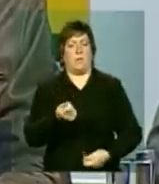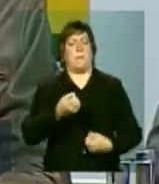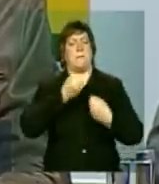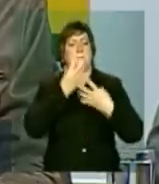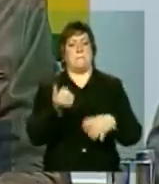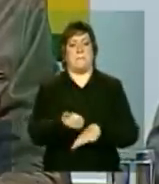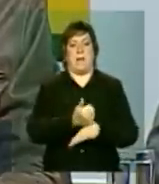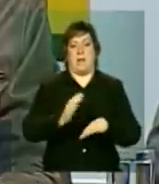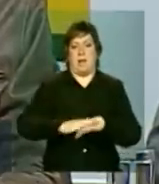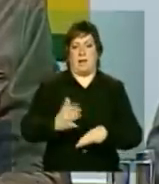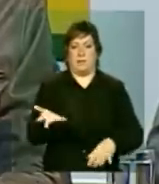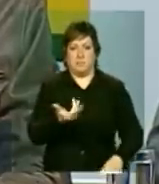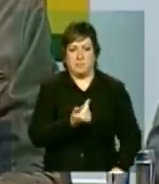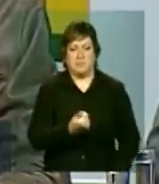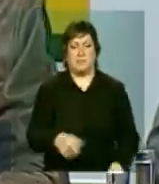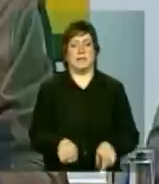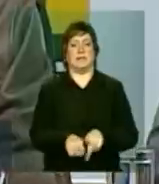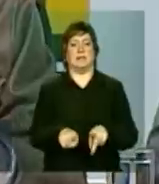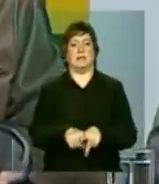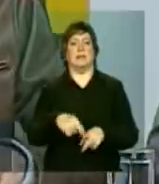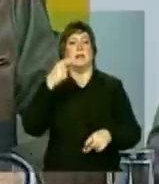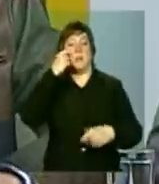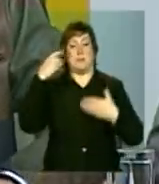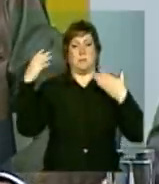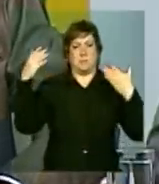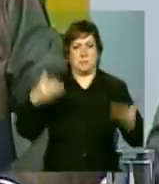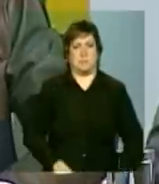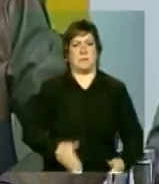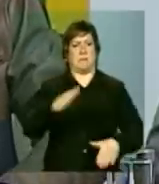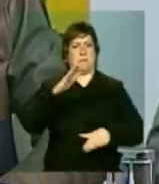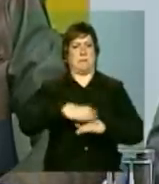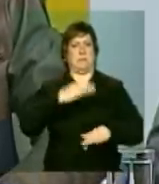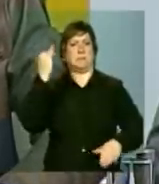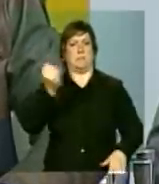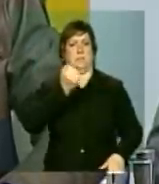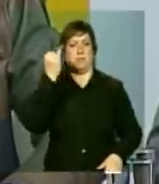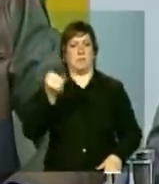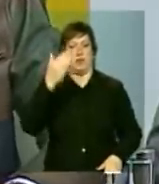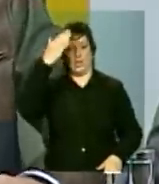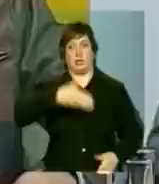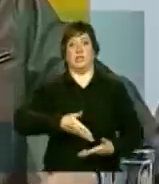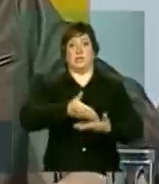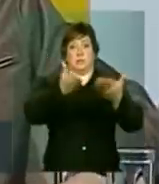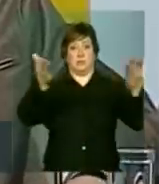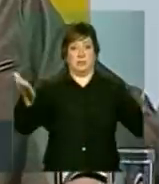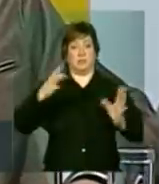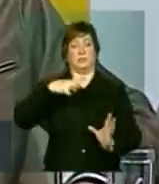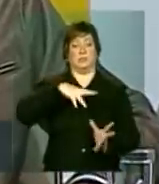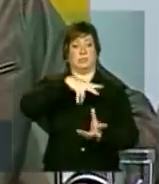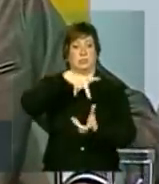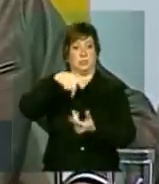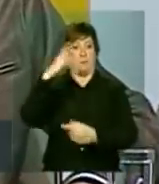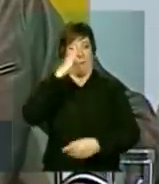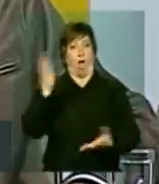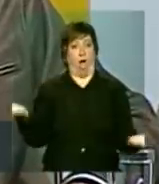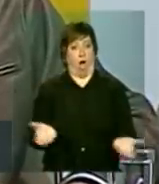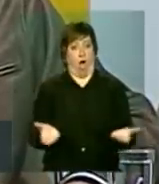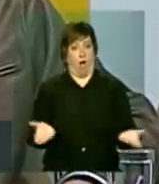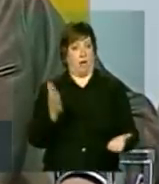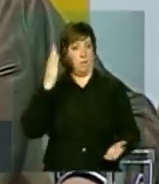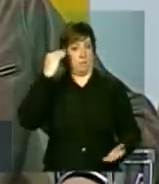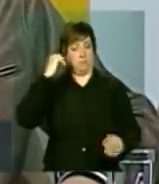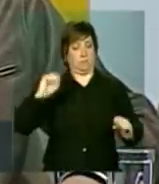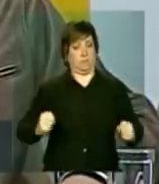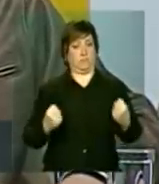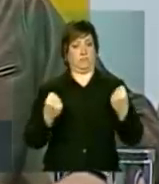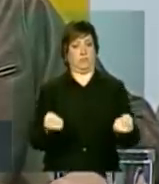dinâmica com uma presença muito mais significativa no cenário internacional creio que nós